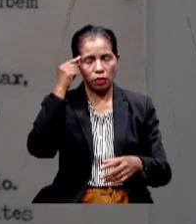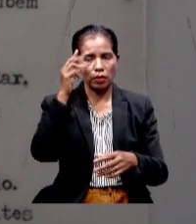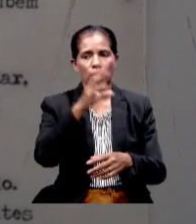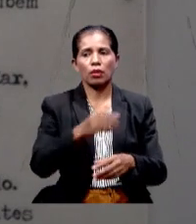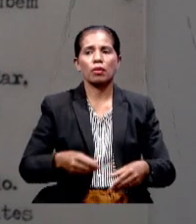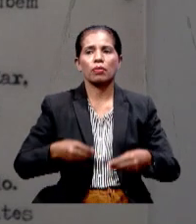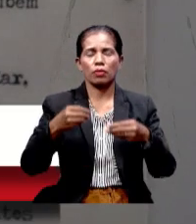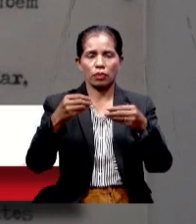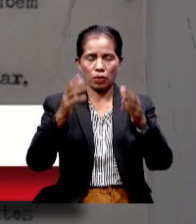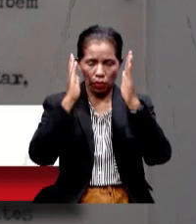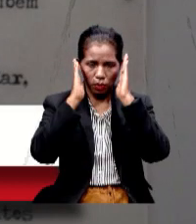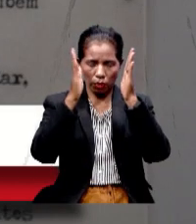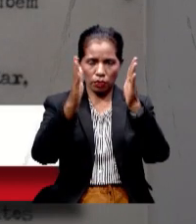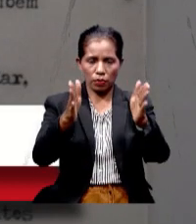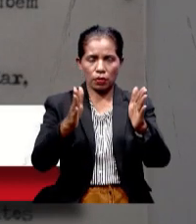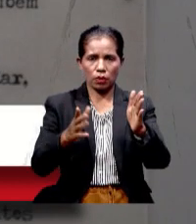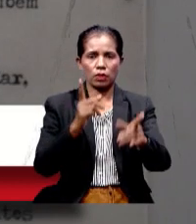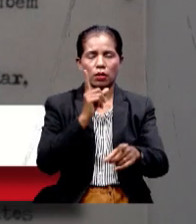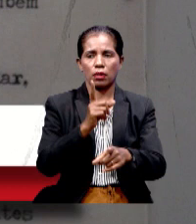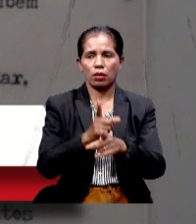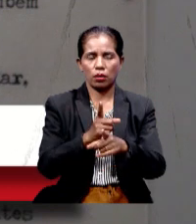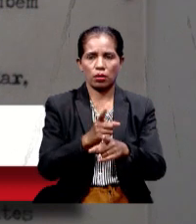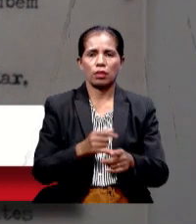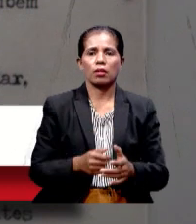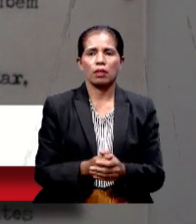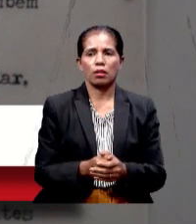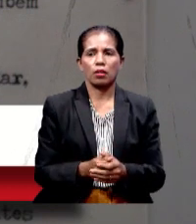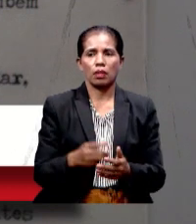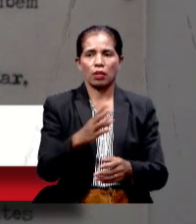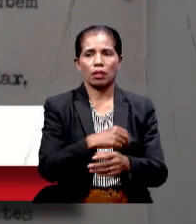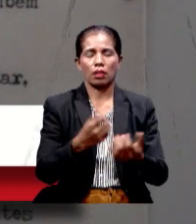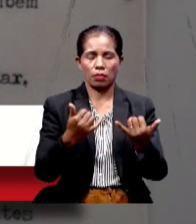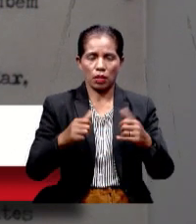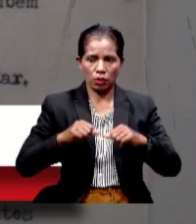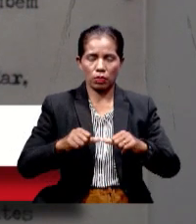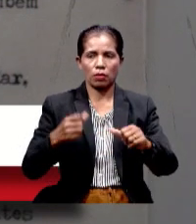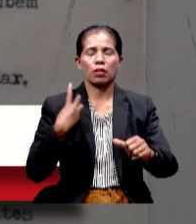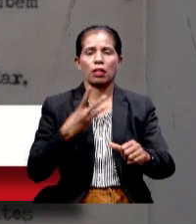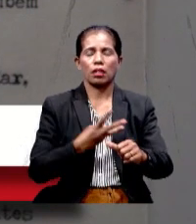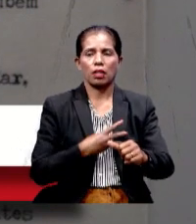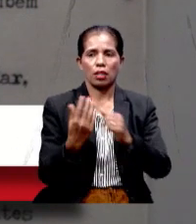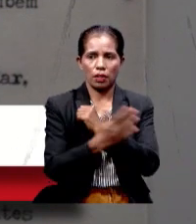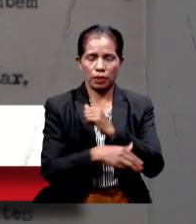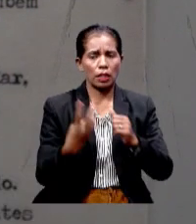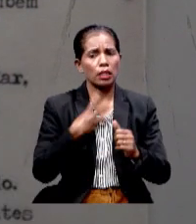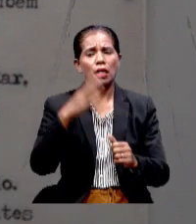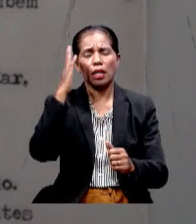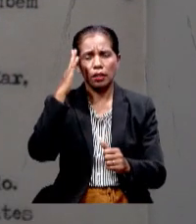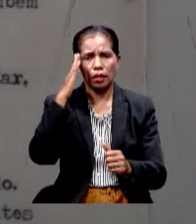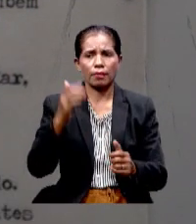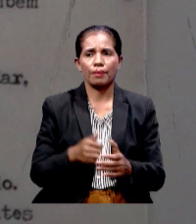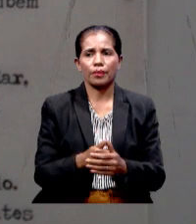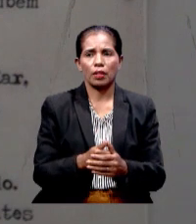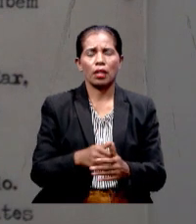uma concentração da alto tebes ba situação e também agora lá ele tem relaram e tá tendo cada a